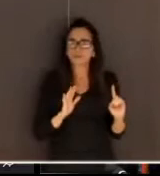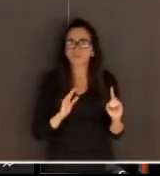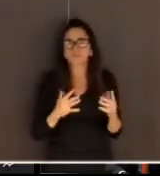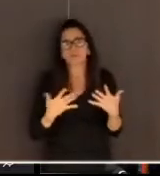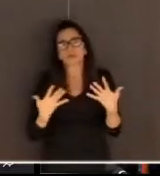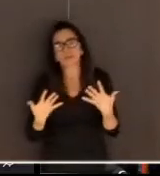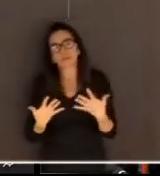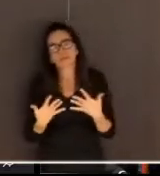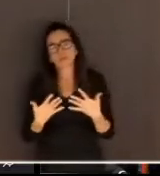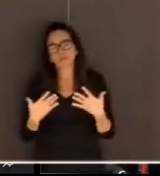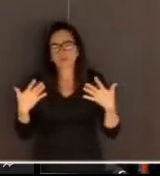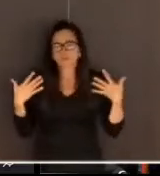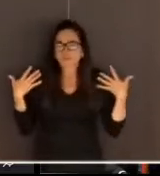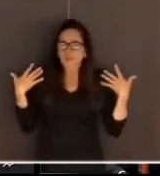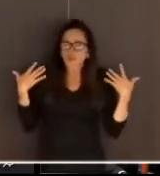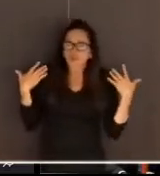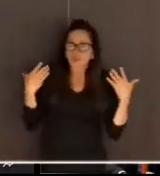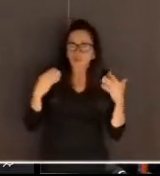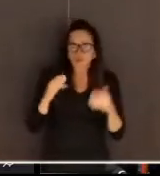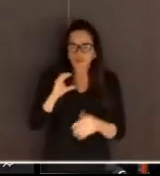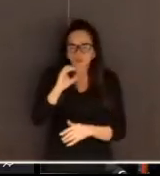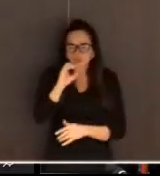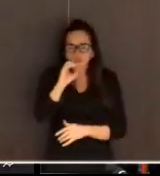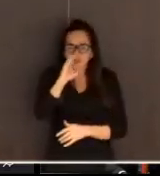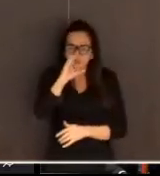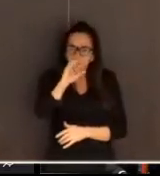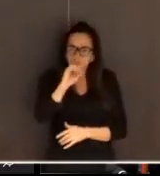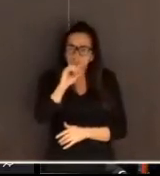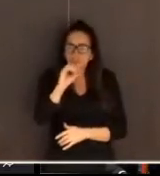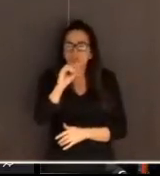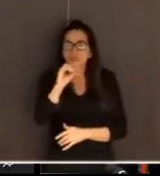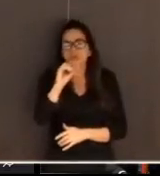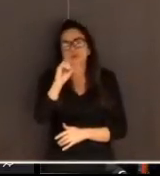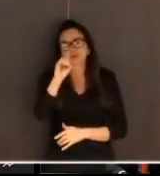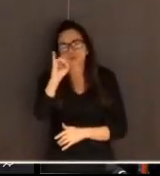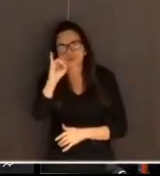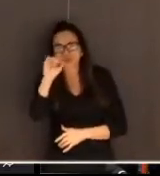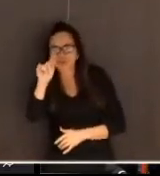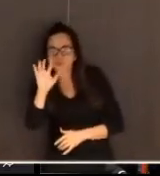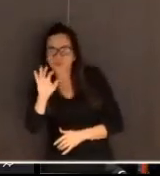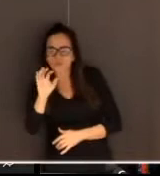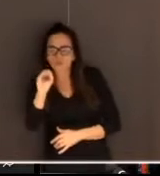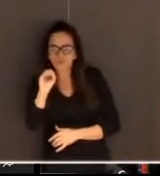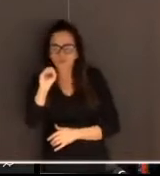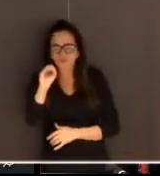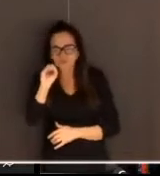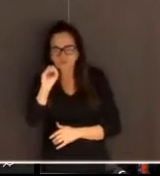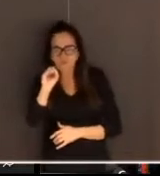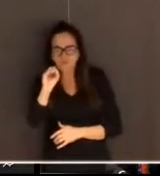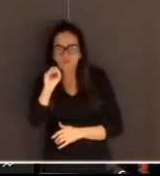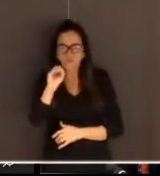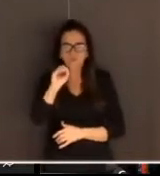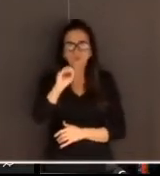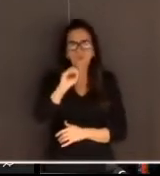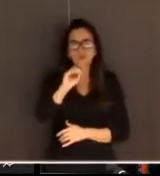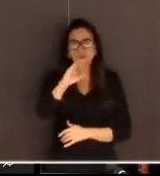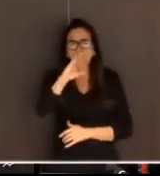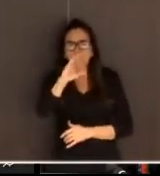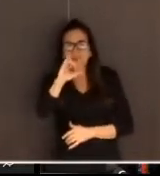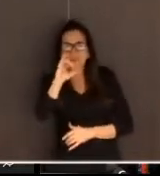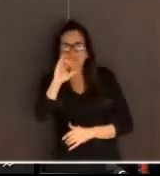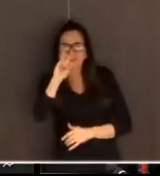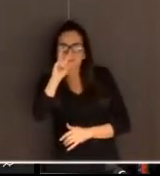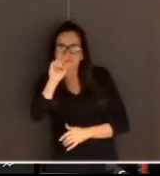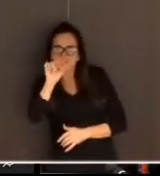essa surpresa, esses dispositivos têm uma inspiração, e é sobre essa inspiração que eu quero